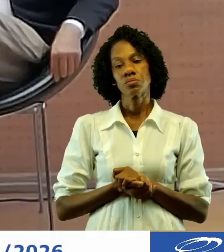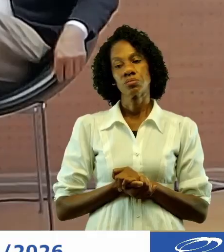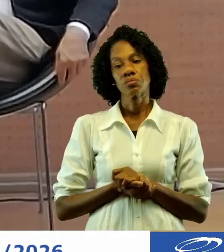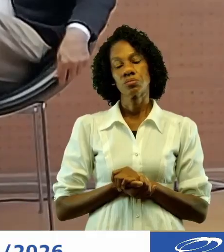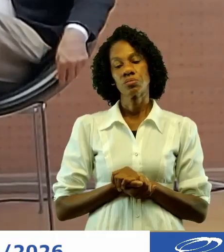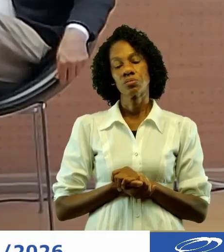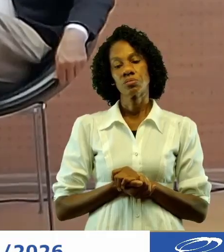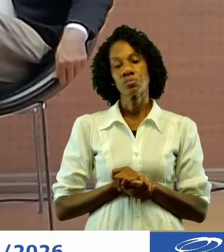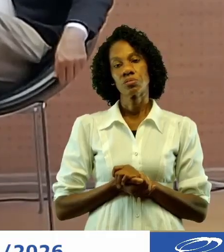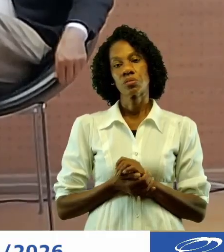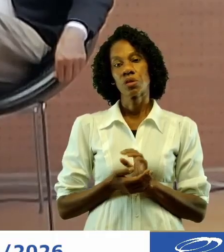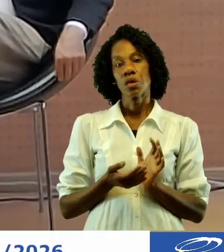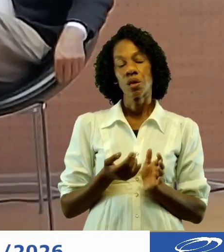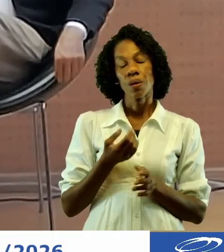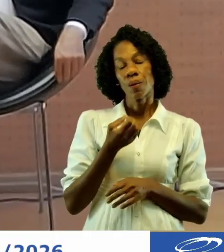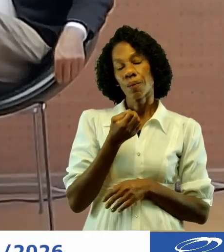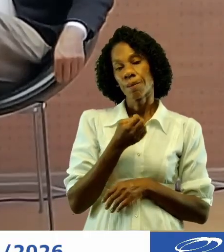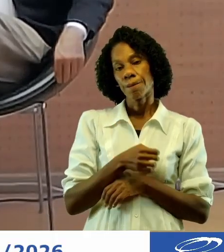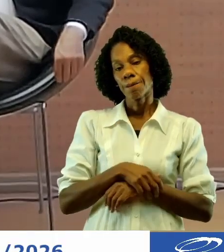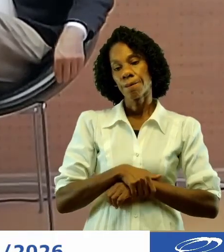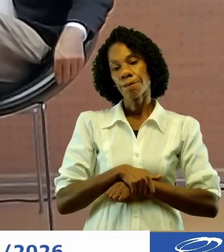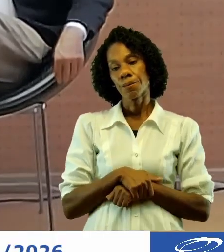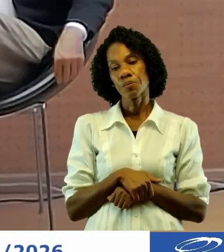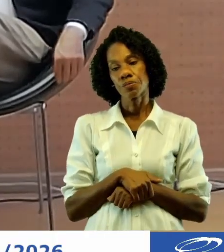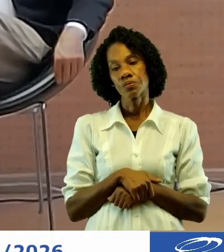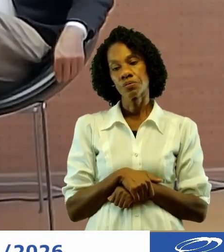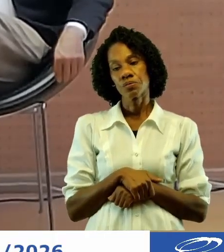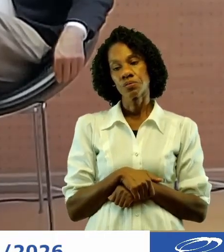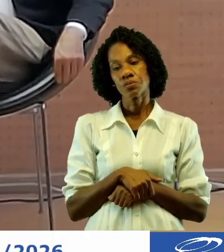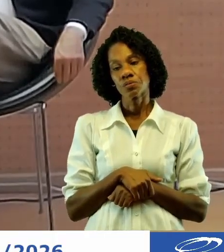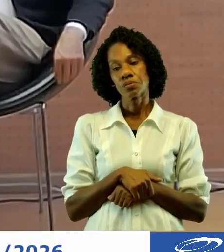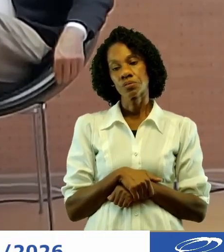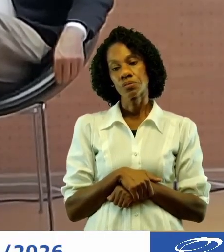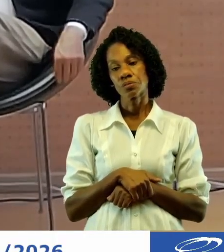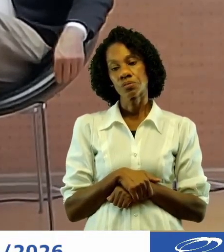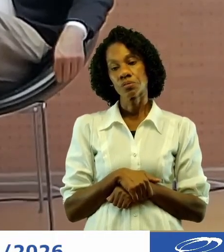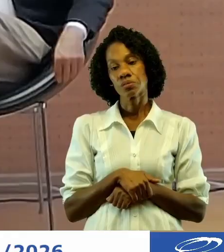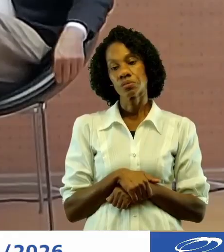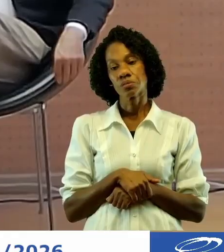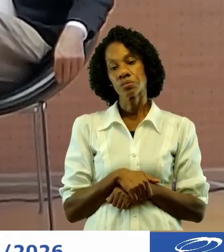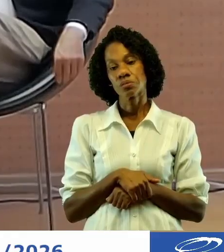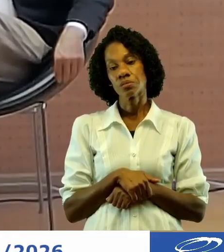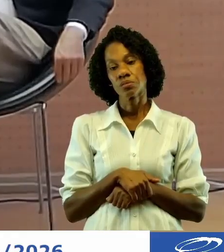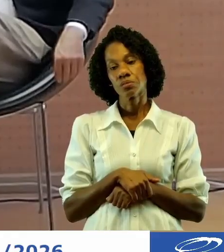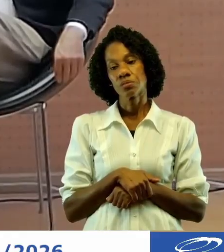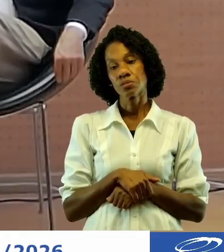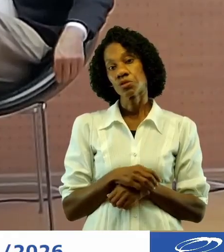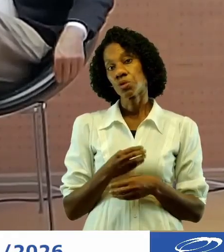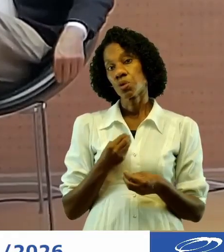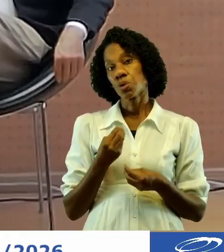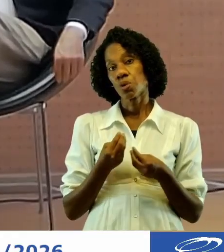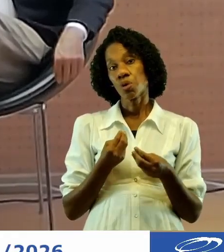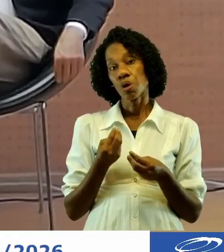eu gostaria de I would like to ask to Dr. Alex Surian, como é que é o